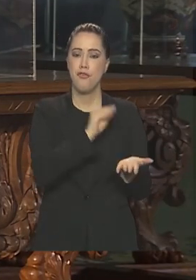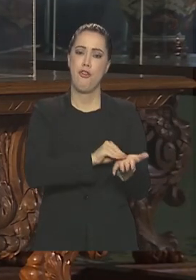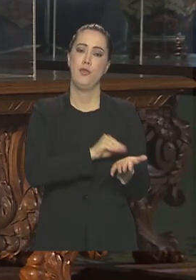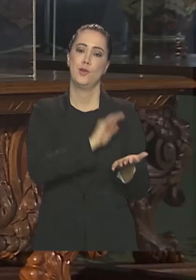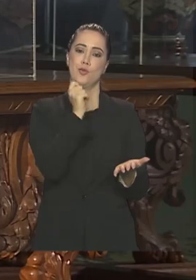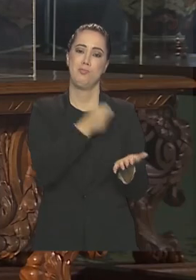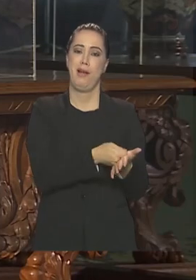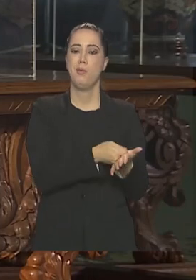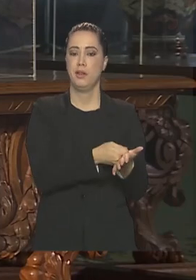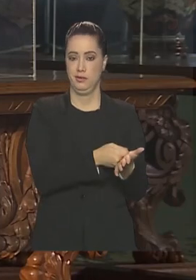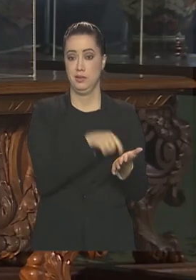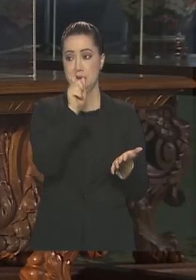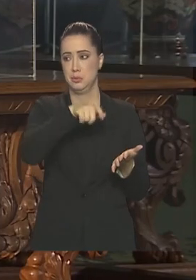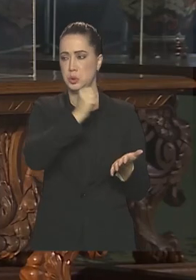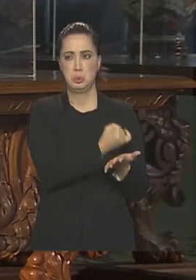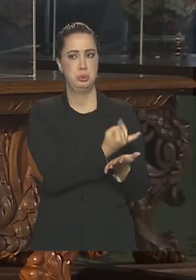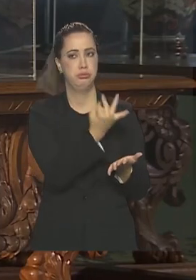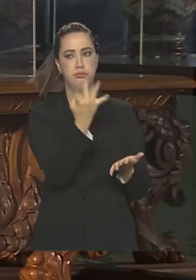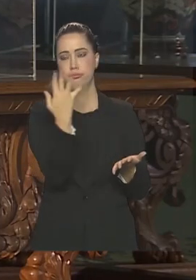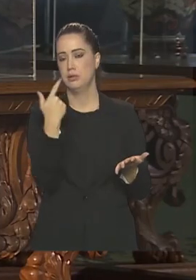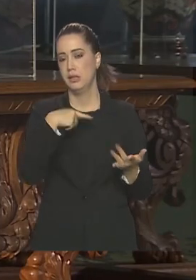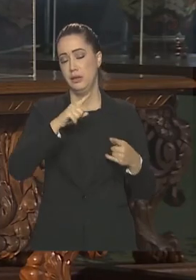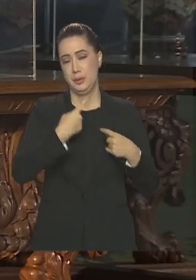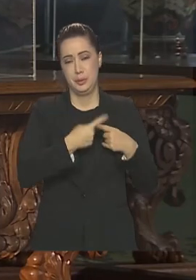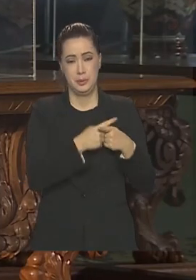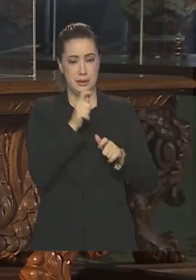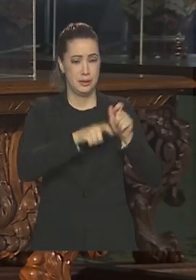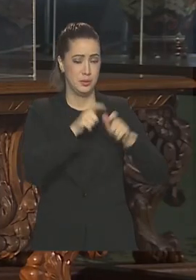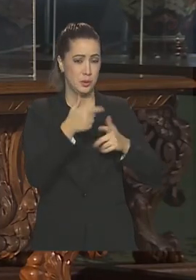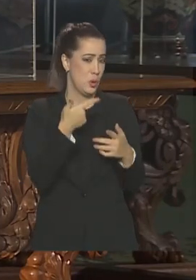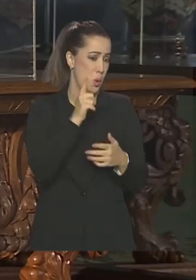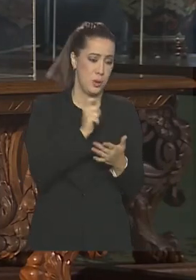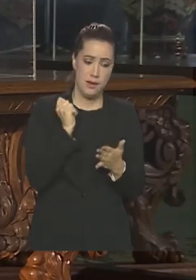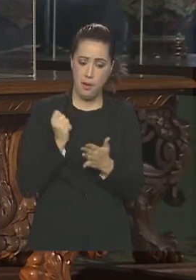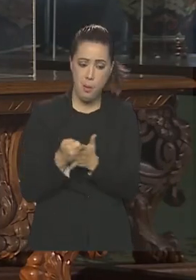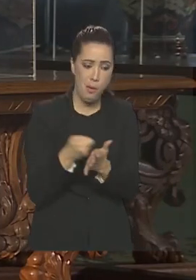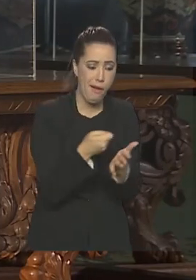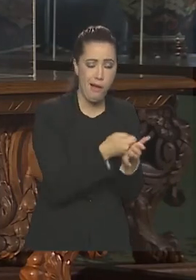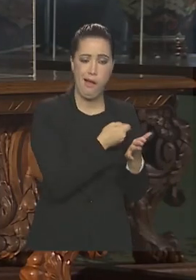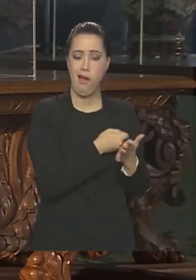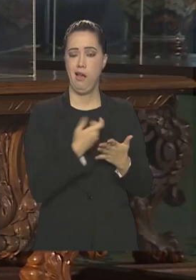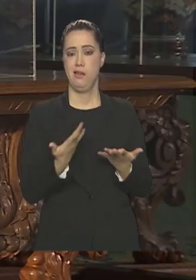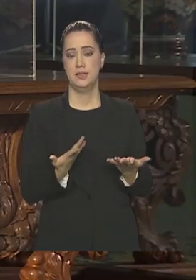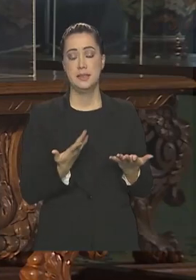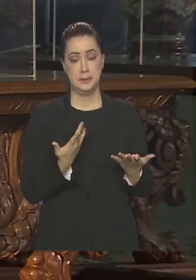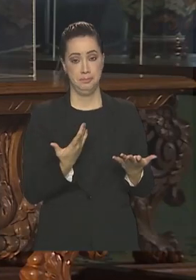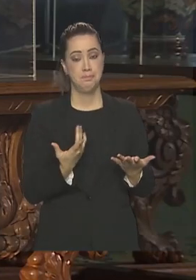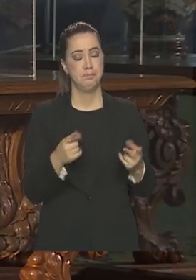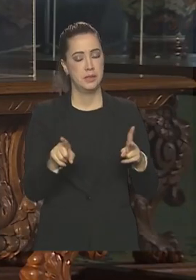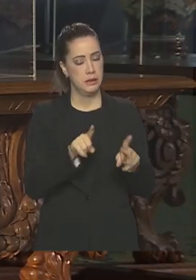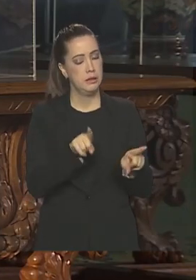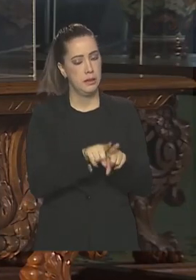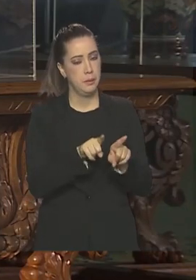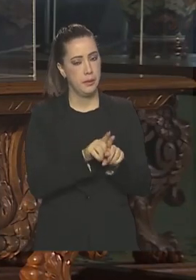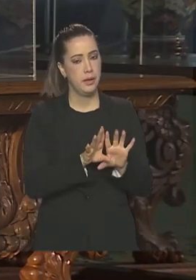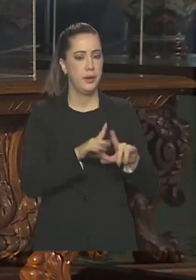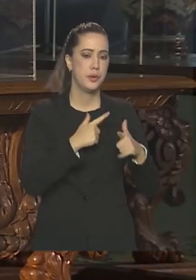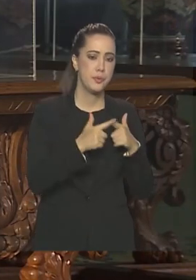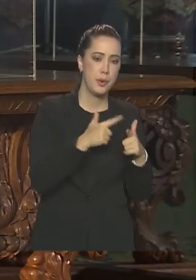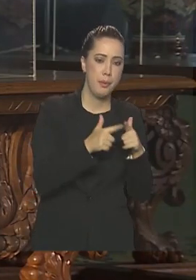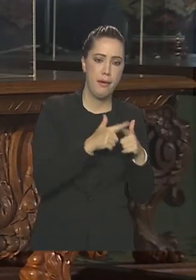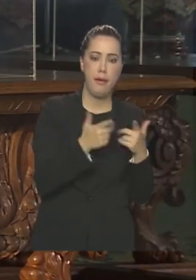motivos. Naturalmente, a redução da capacidade econômica dos consumidores de fazer o pagamento e também as medidas de isolamento.